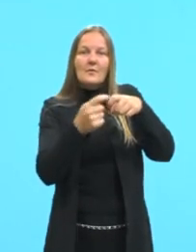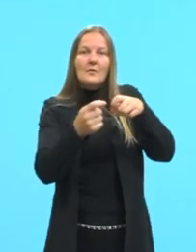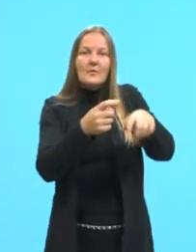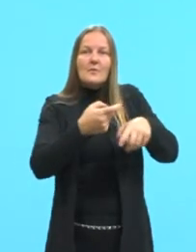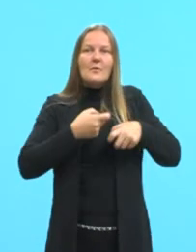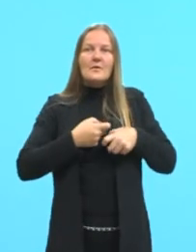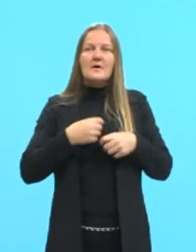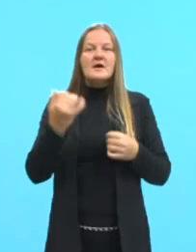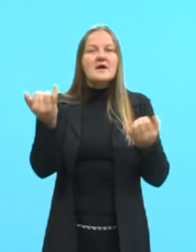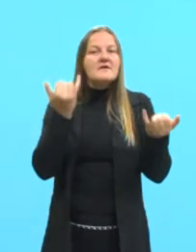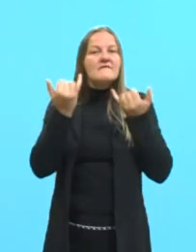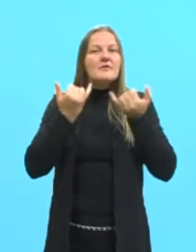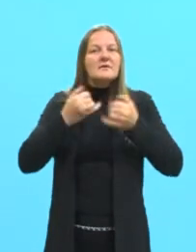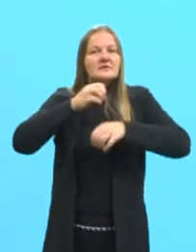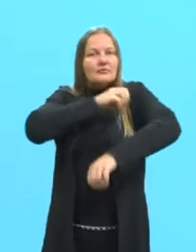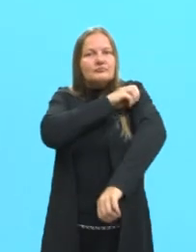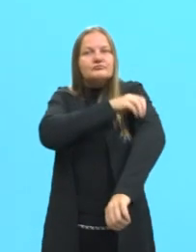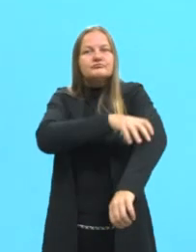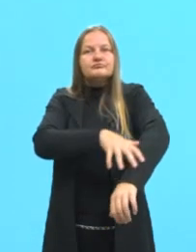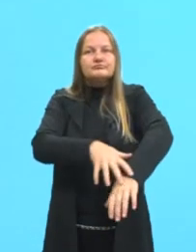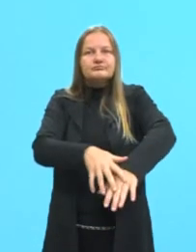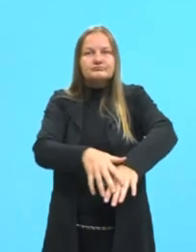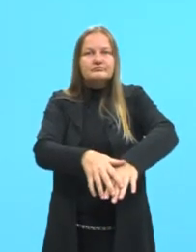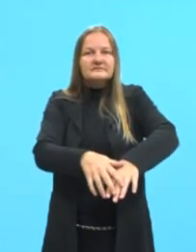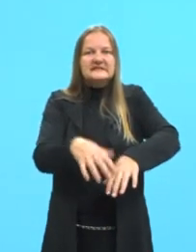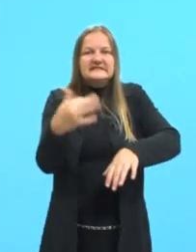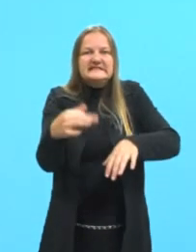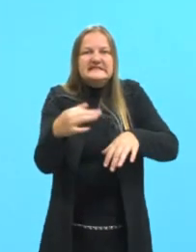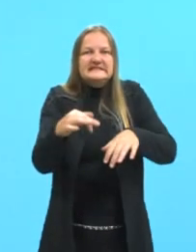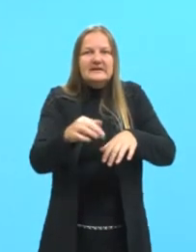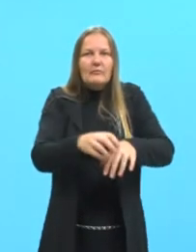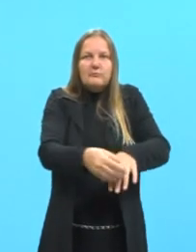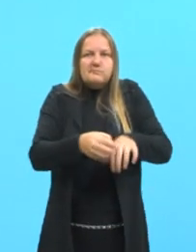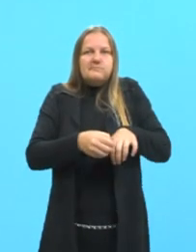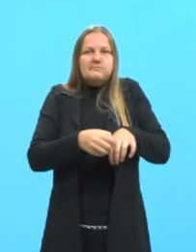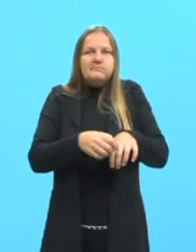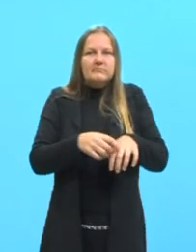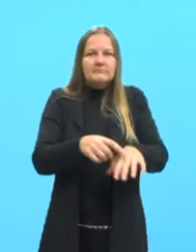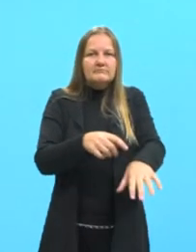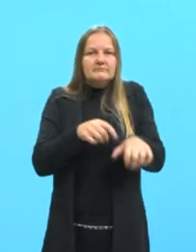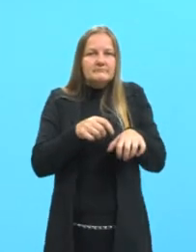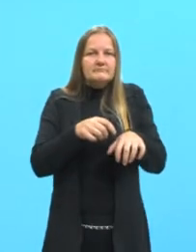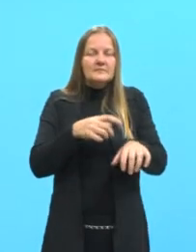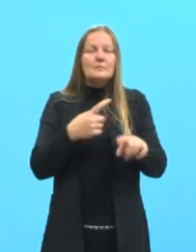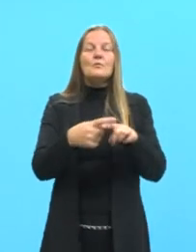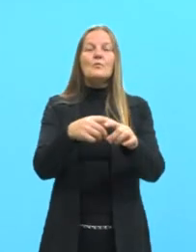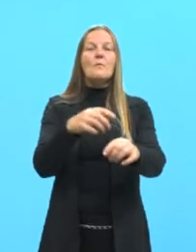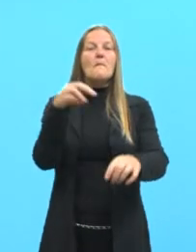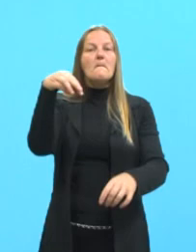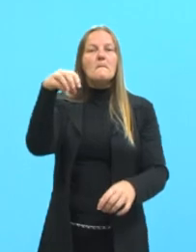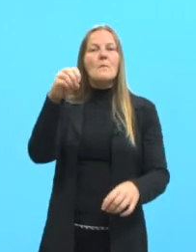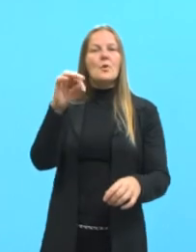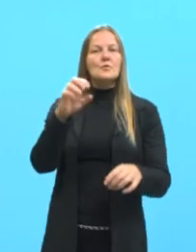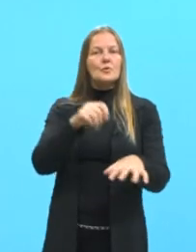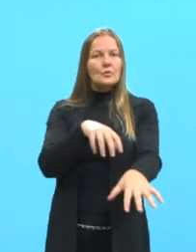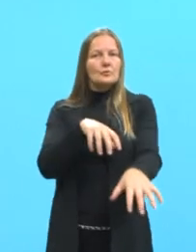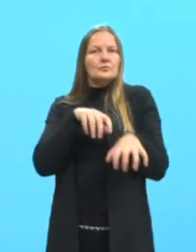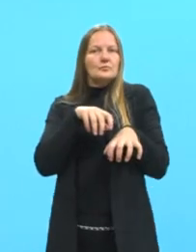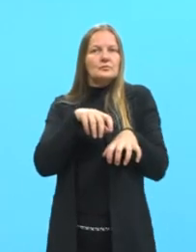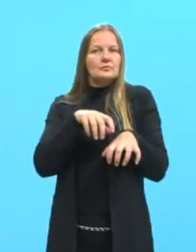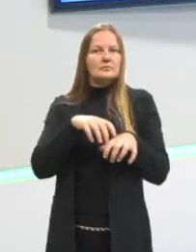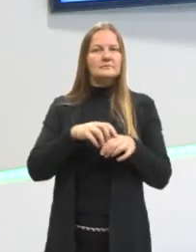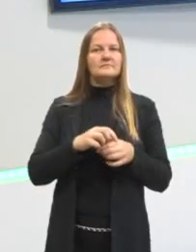levar essa informação para o teu dedo e o teu dedo vai ser puxado então do lugar que tá te machucando